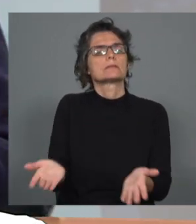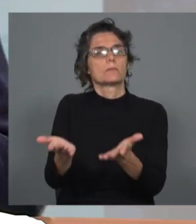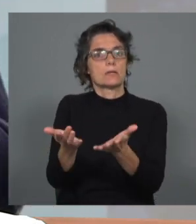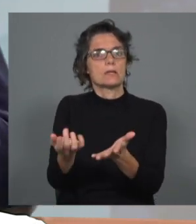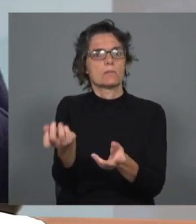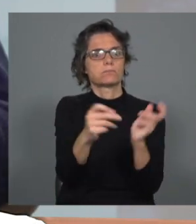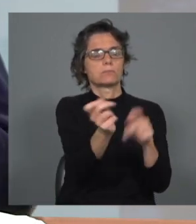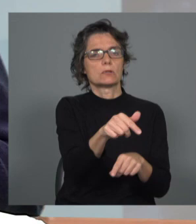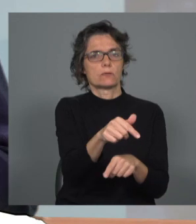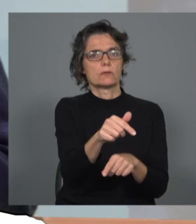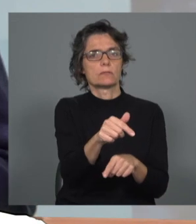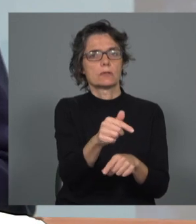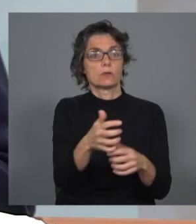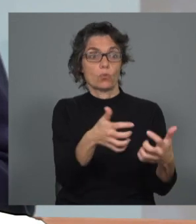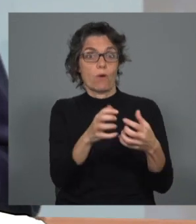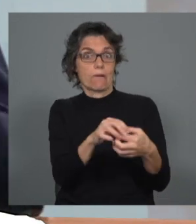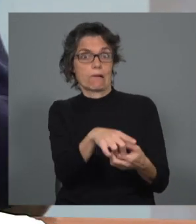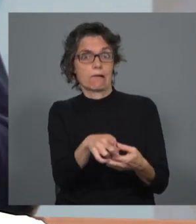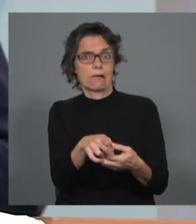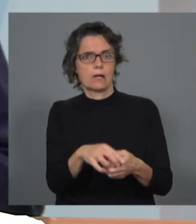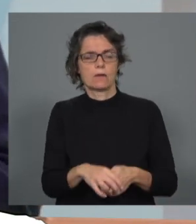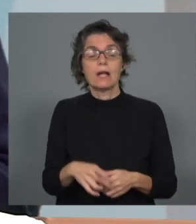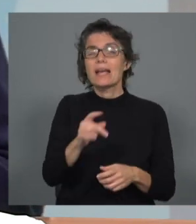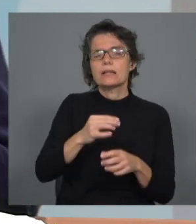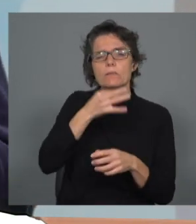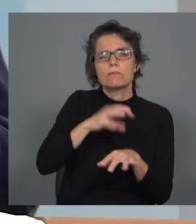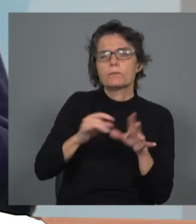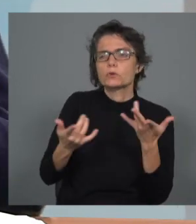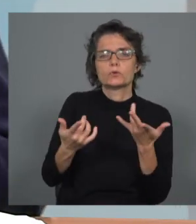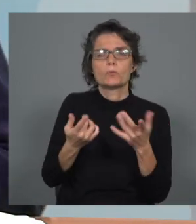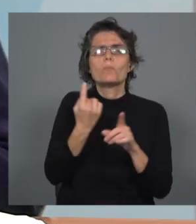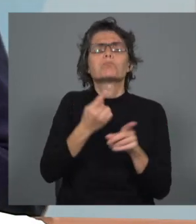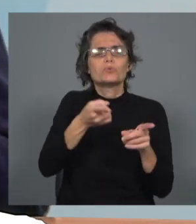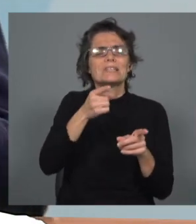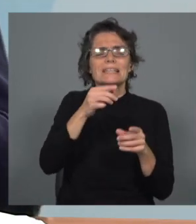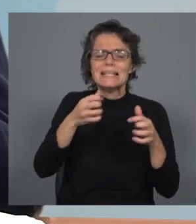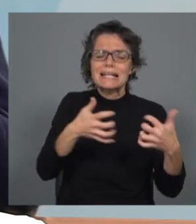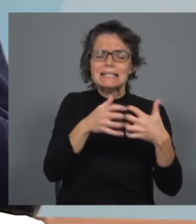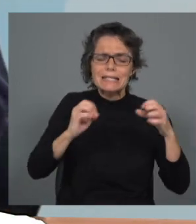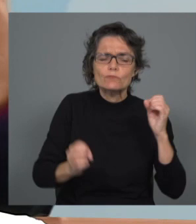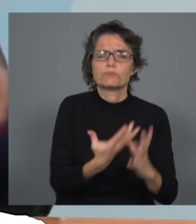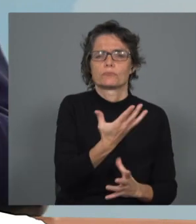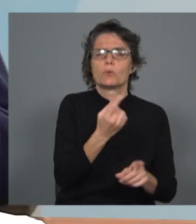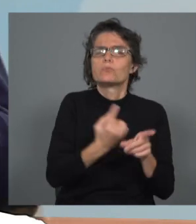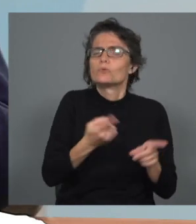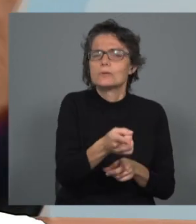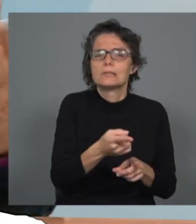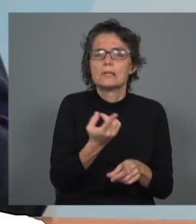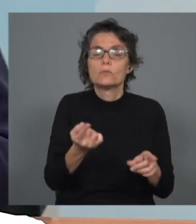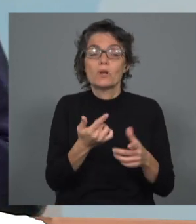das guerras e aquilo que motiva as guerras. Muitas vezes as guerras são iniciadas por problemas de